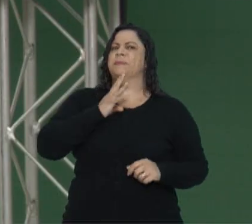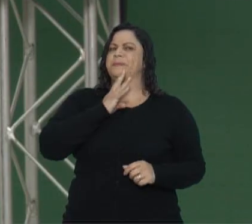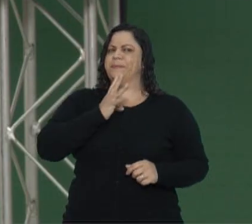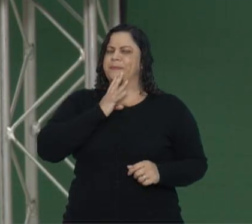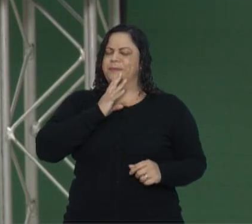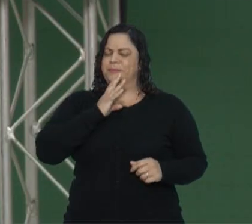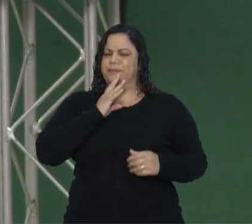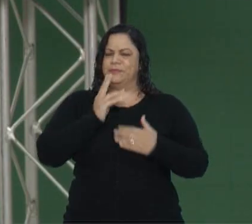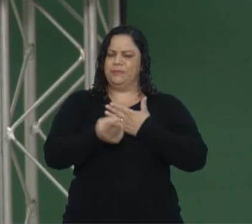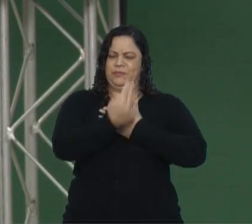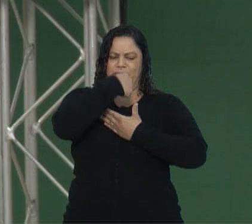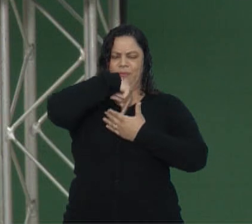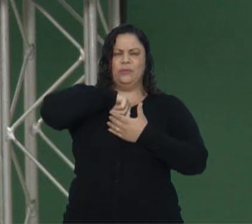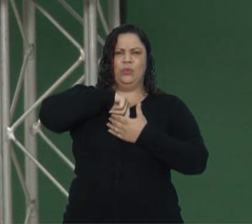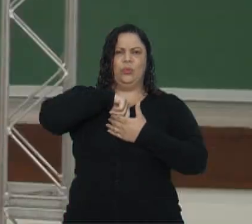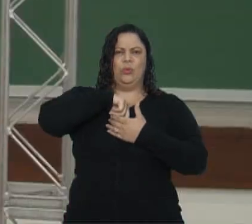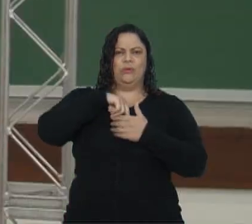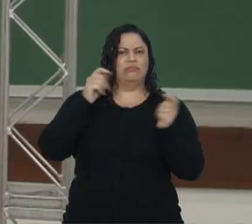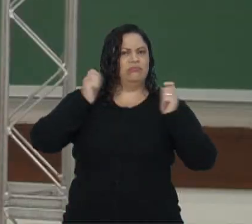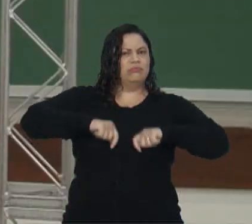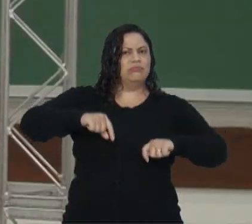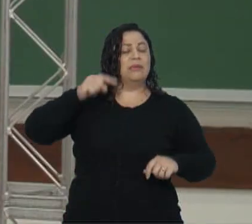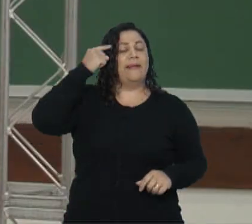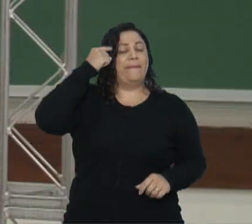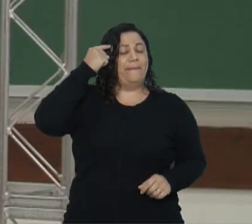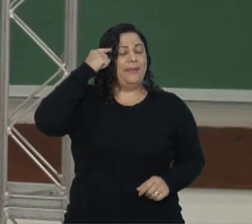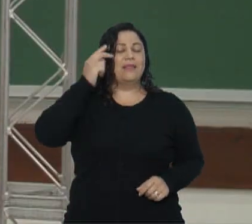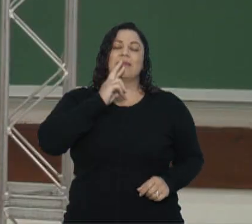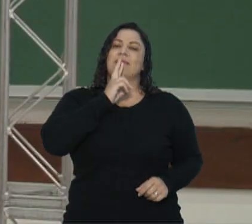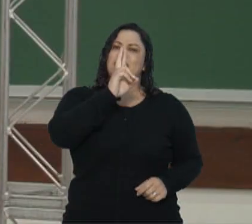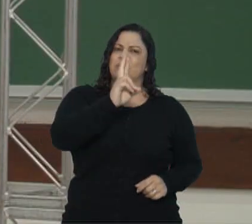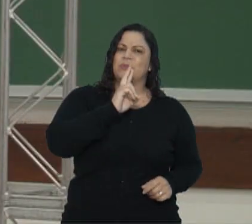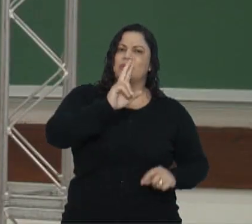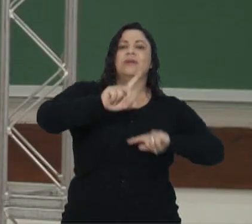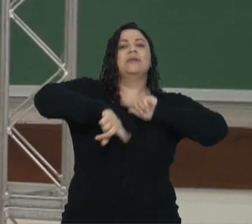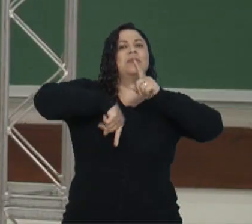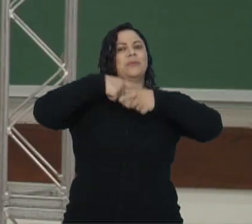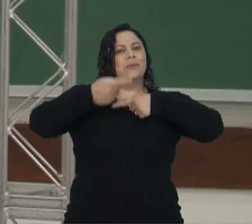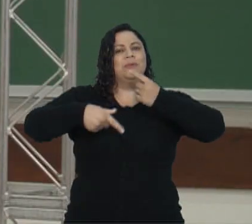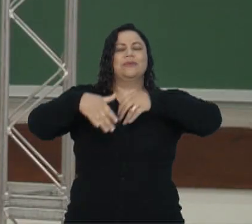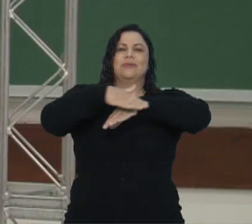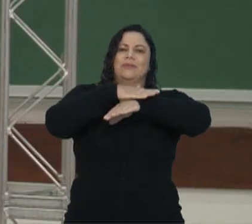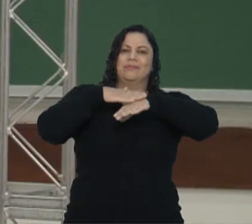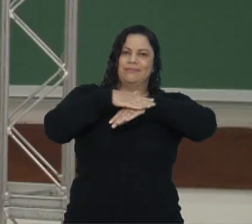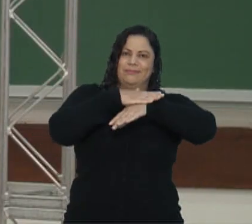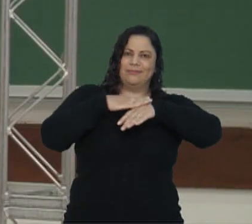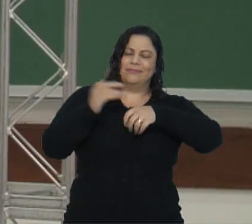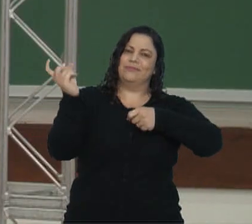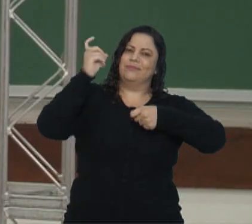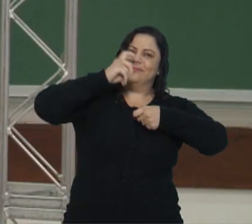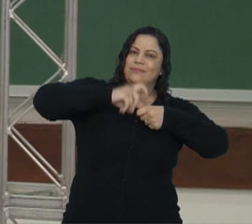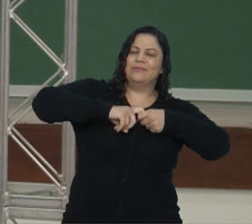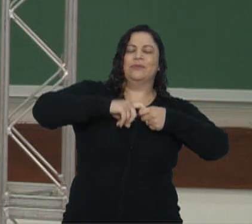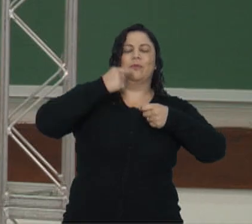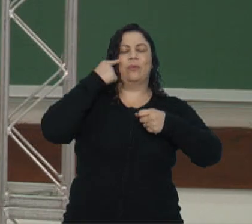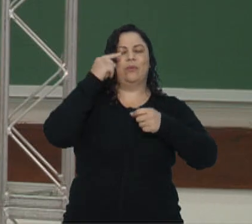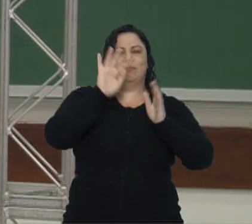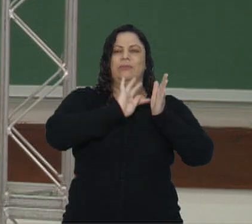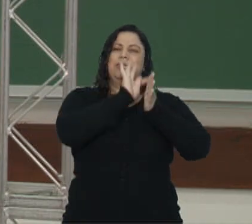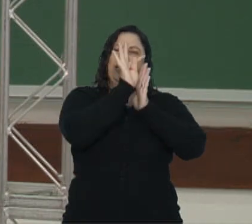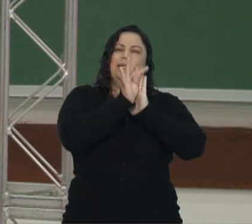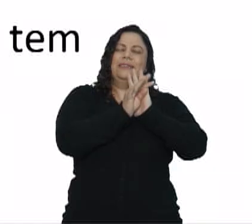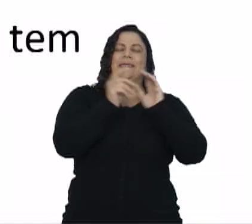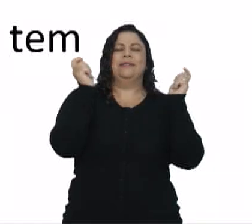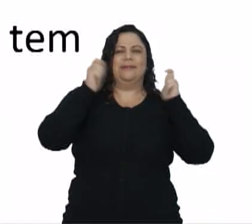pense, faça aí as suas respostinhas e a gente volta para conversar sobre essa análise de textos e desse tema tão